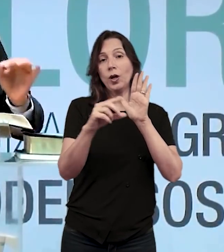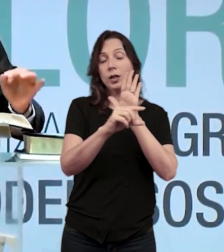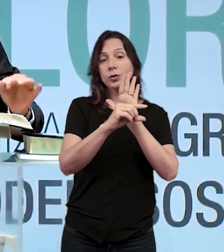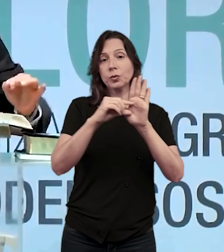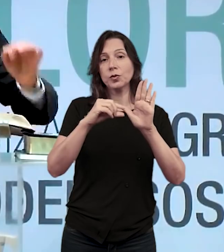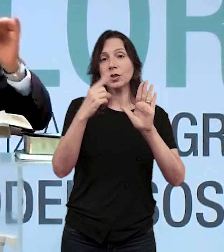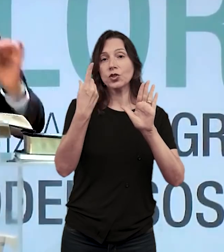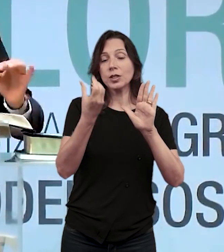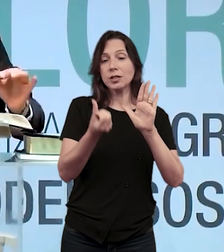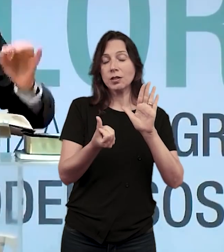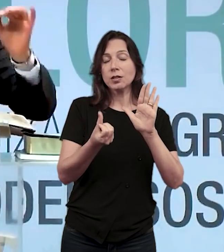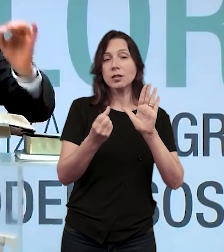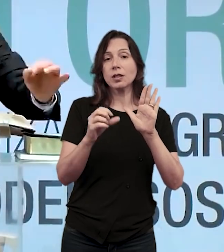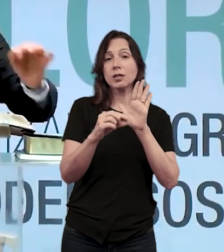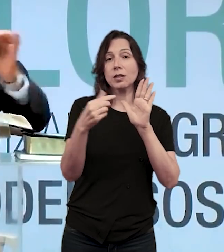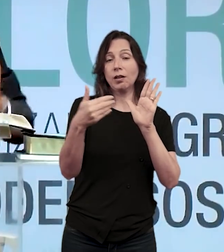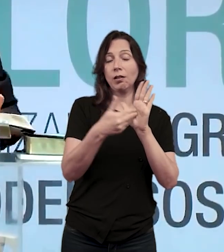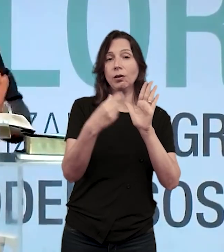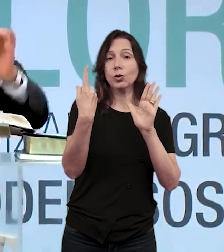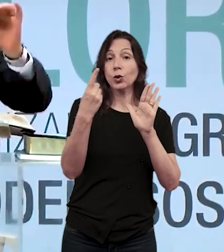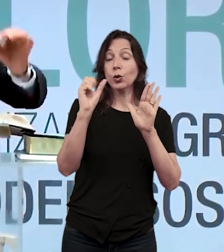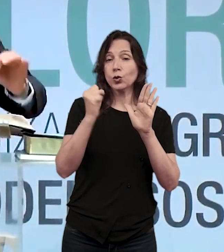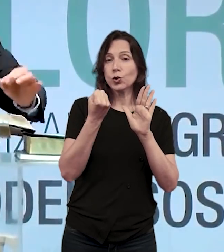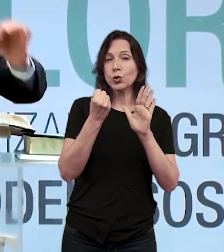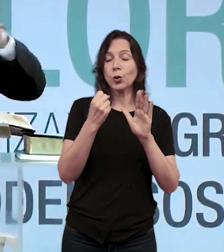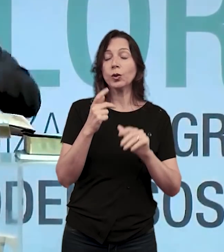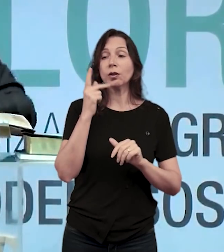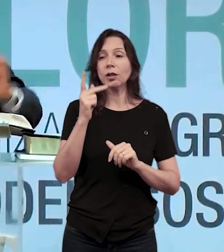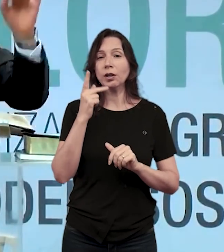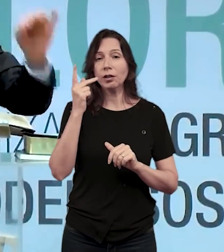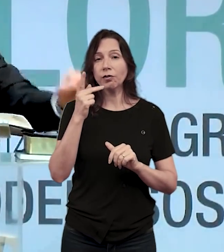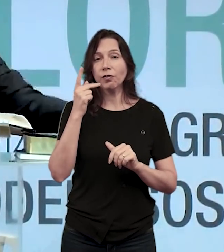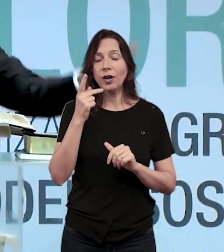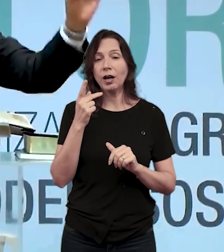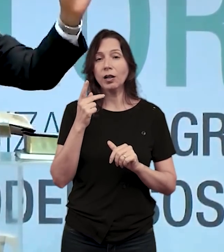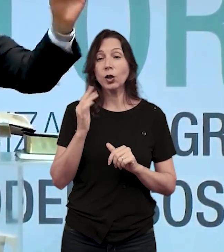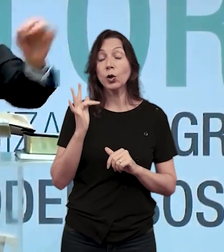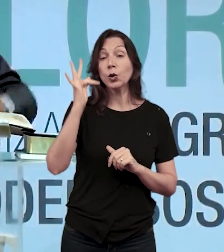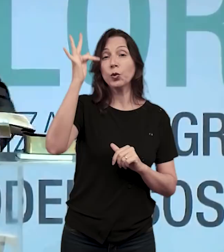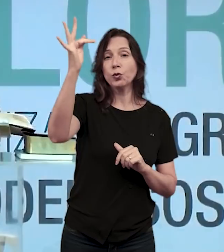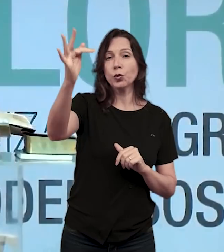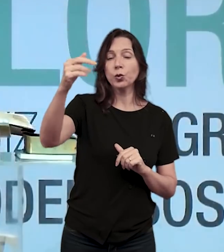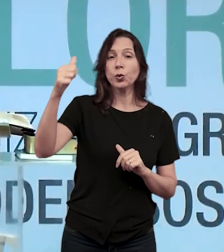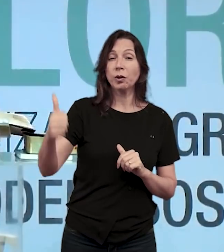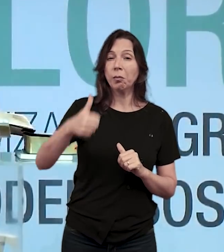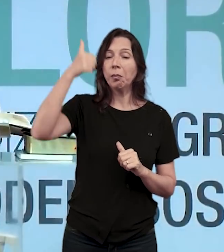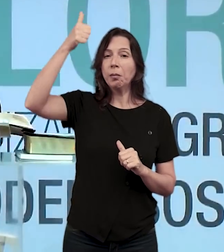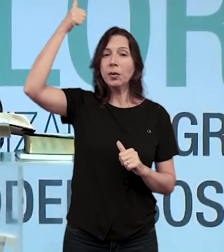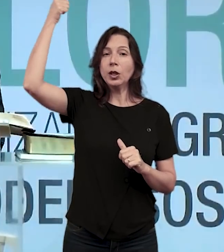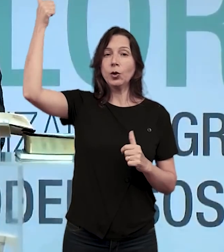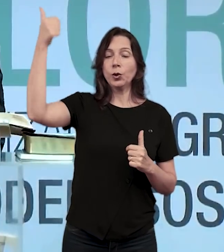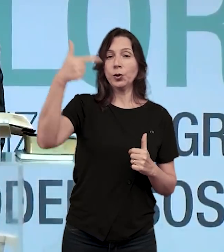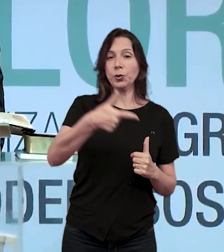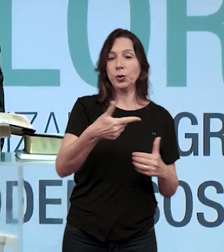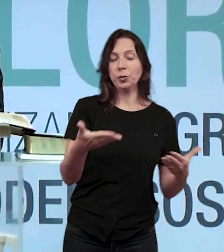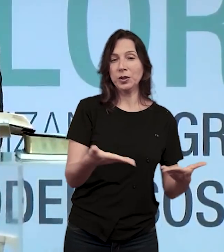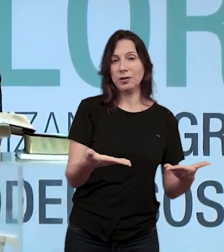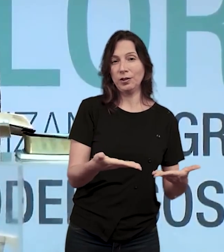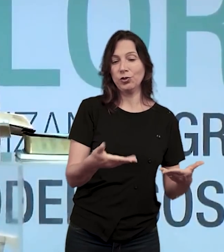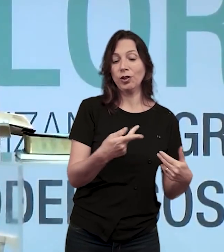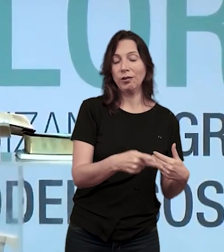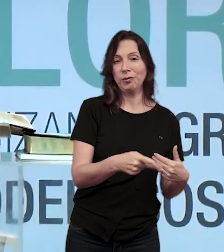acima das materiais, o futuro é melhor do que o presente, e o eterno é mais importante do que o temporal.